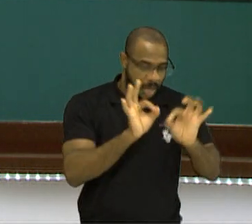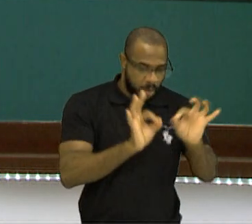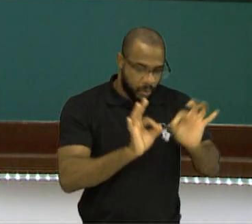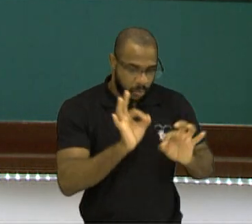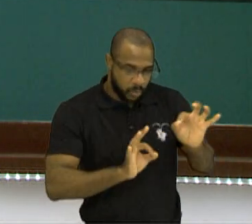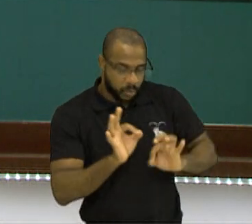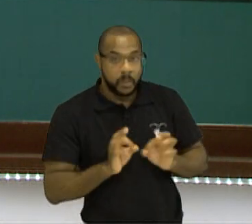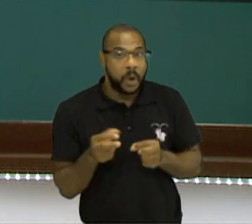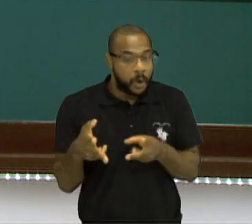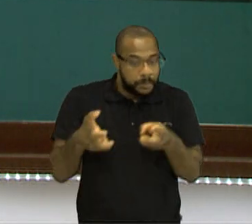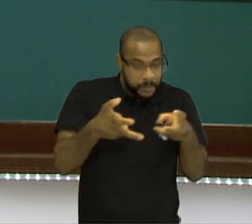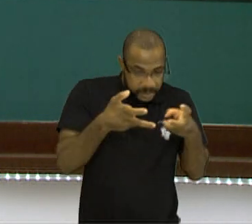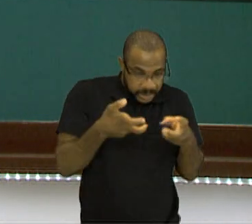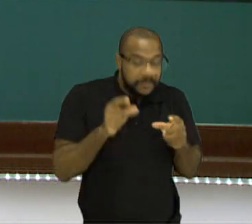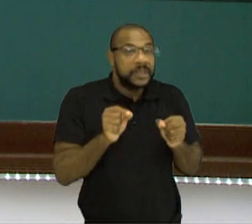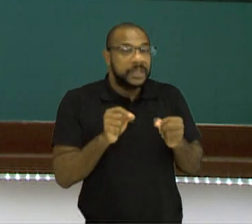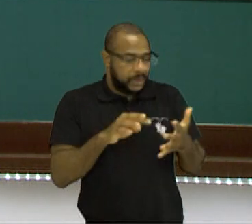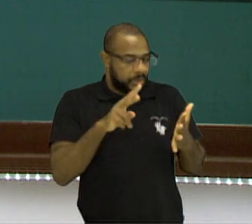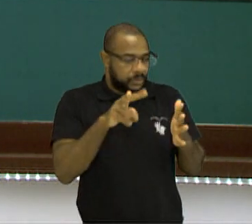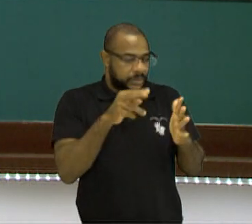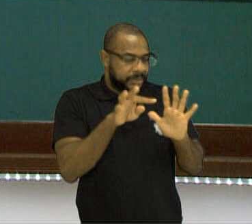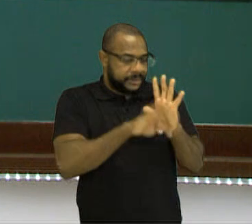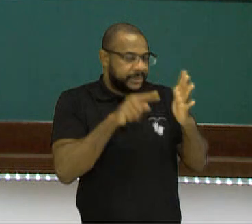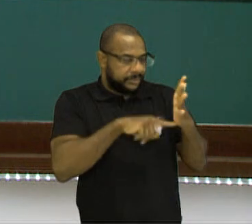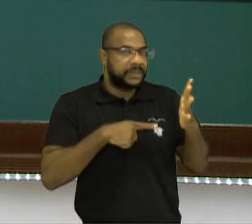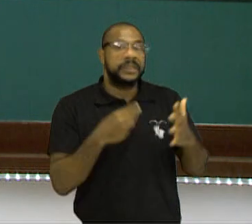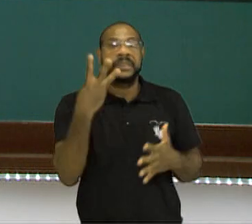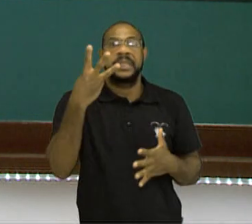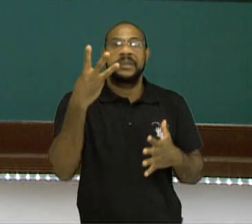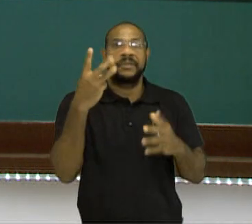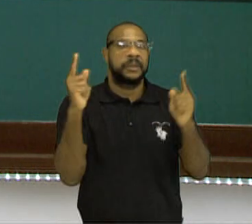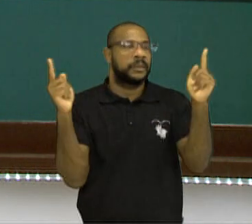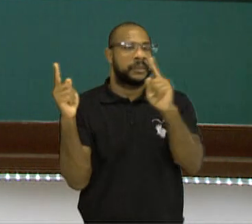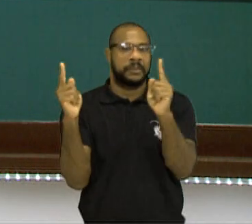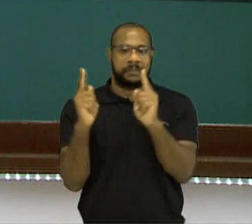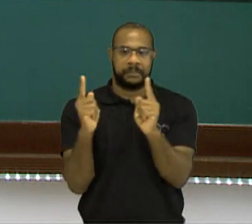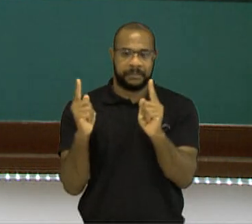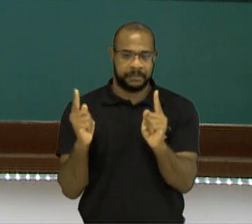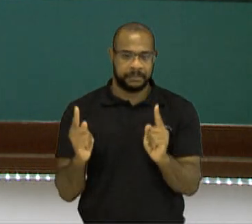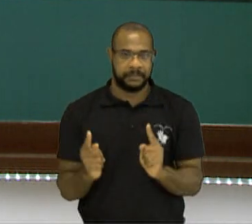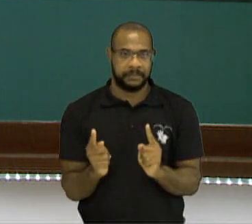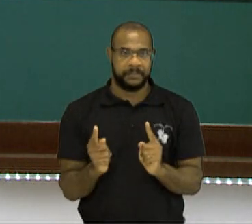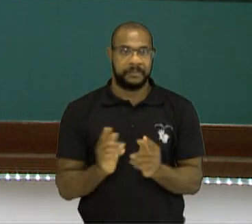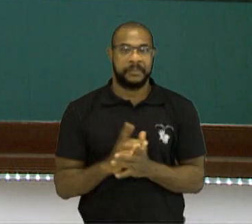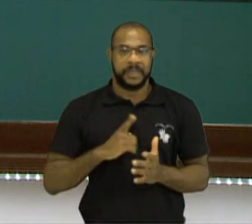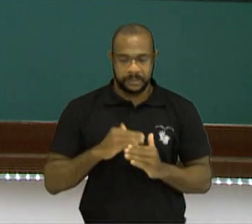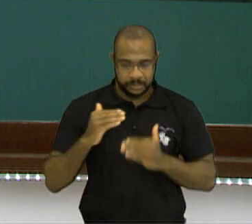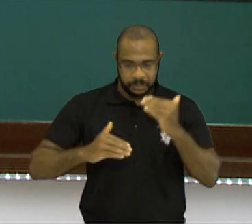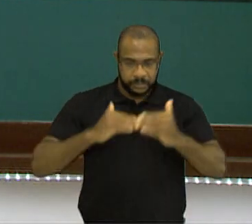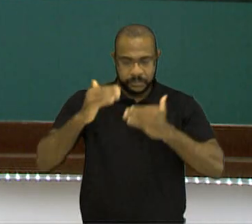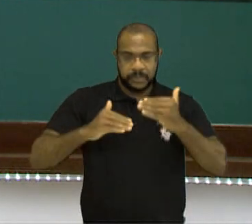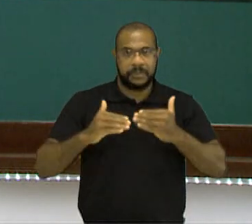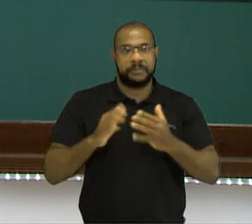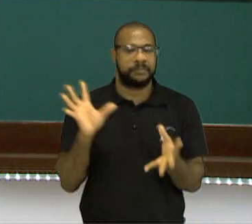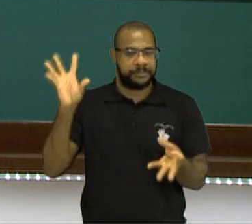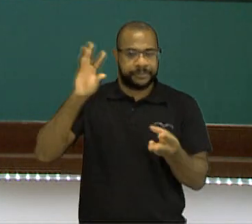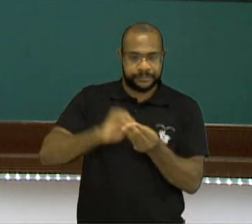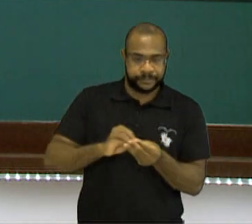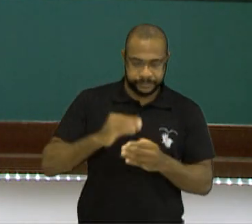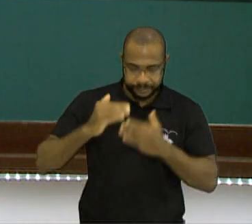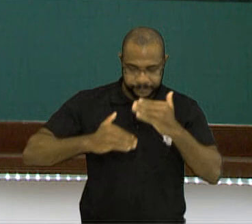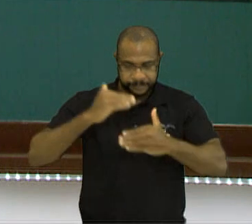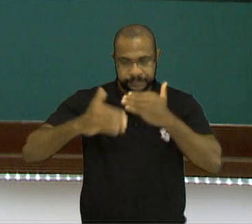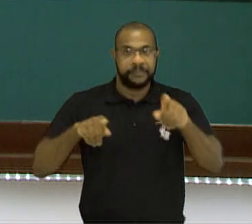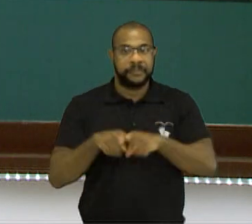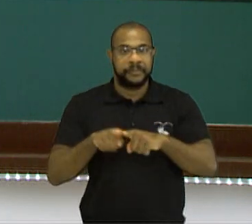seu texto apresenta, no mínimo, 3 parágrafos, divididos em introdução, desenvolvimento e conclusão. Isso